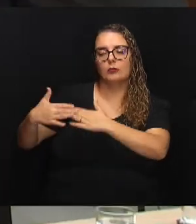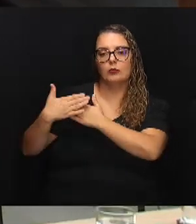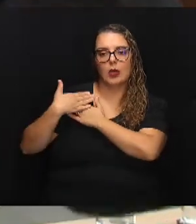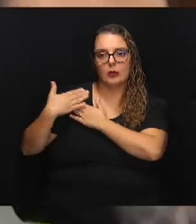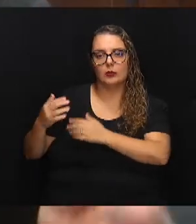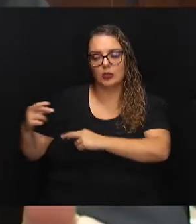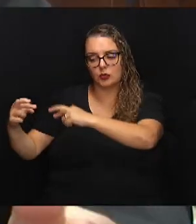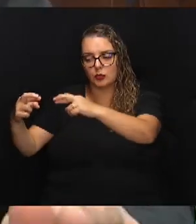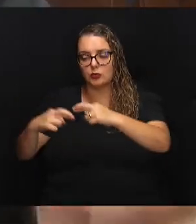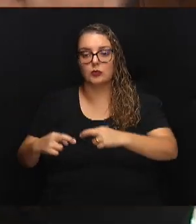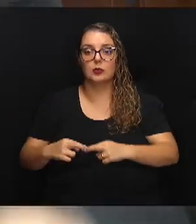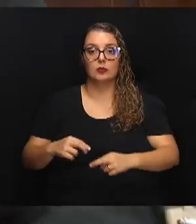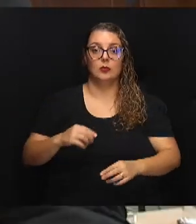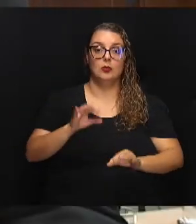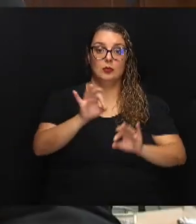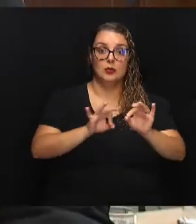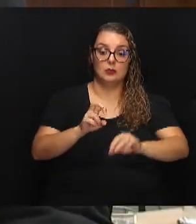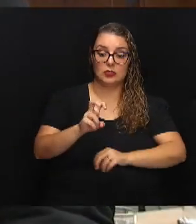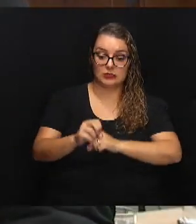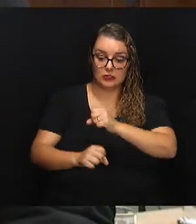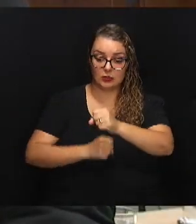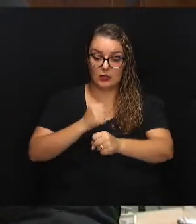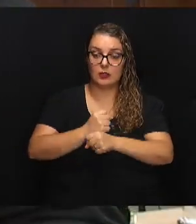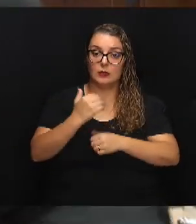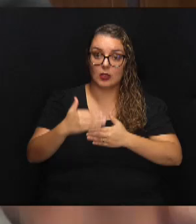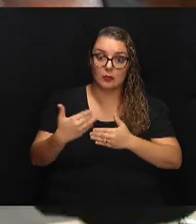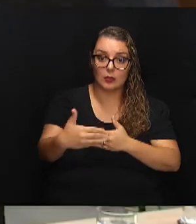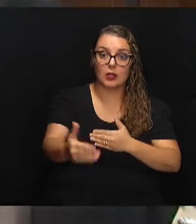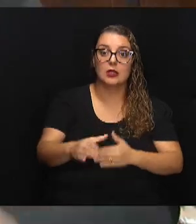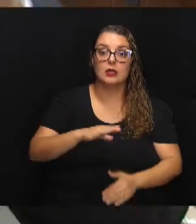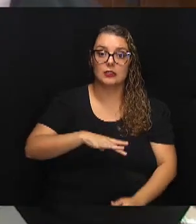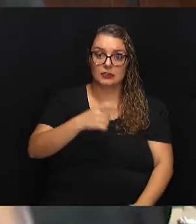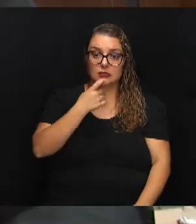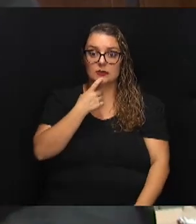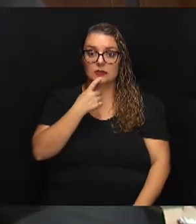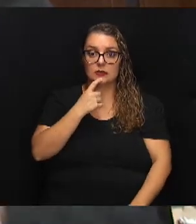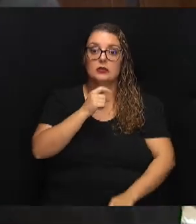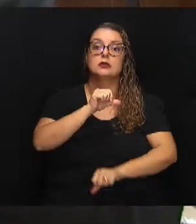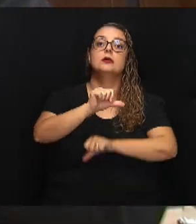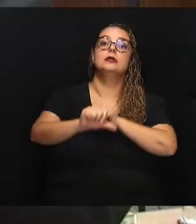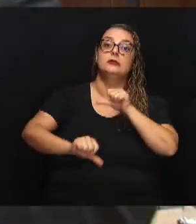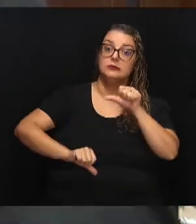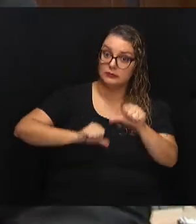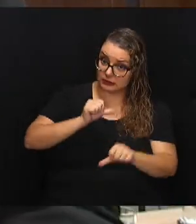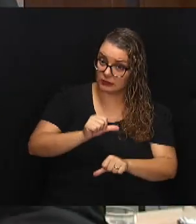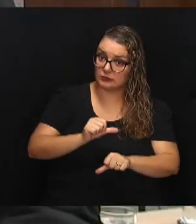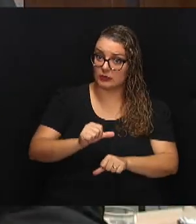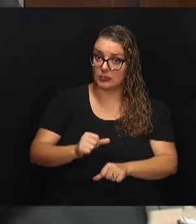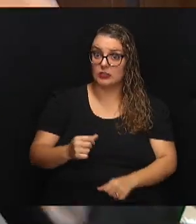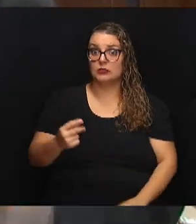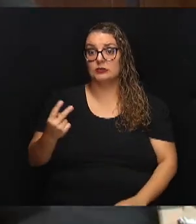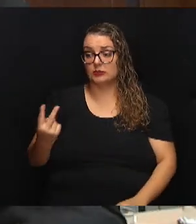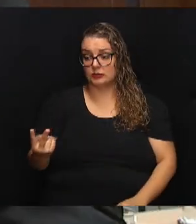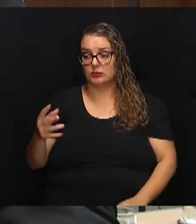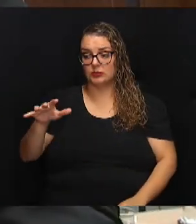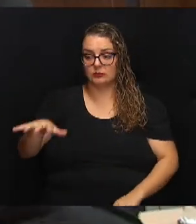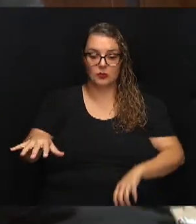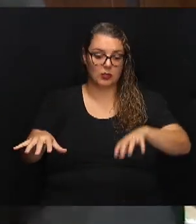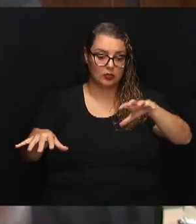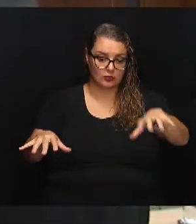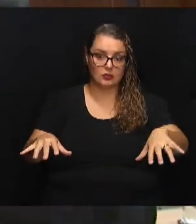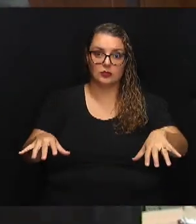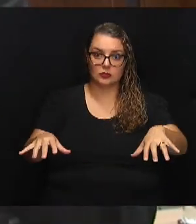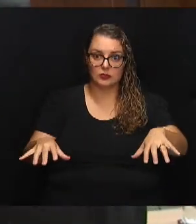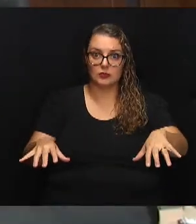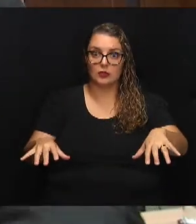os próximos 50 anos da cidade de Campinas e transformar esses dois equipamentos que são da nossa cidade,